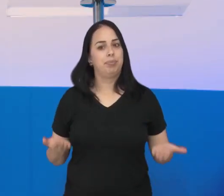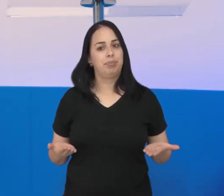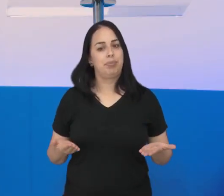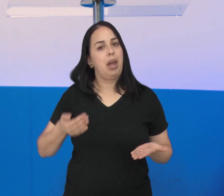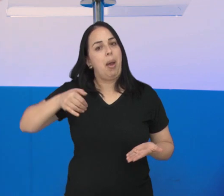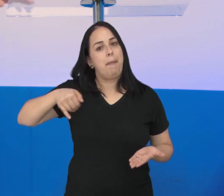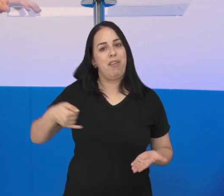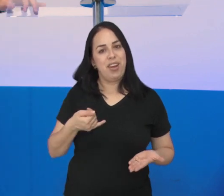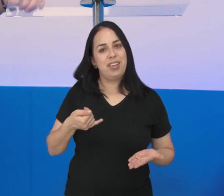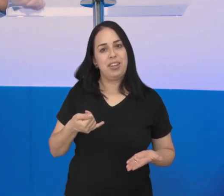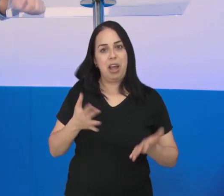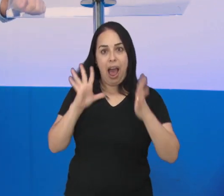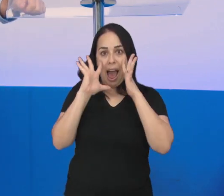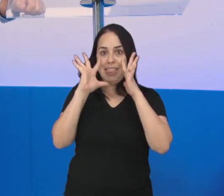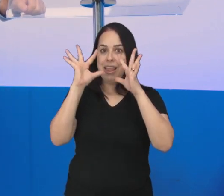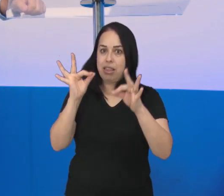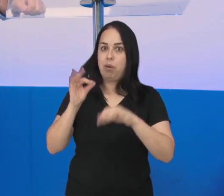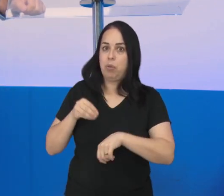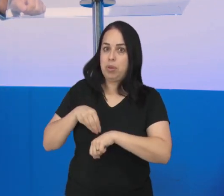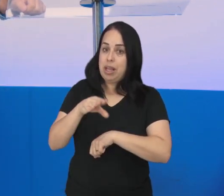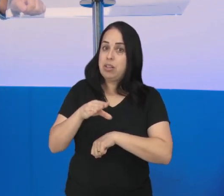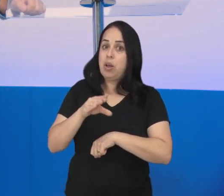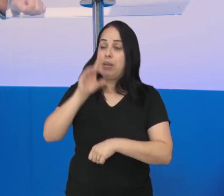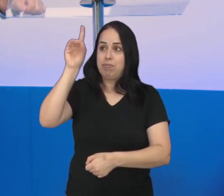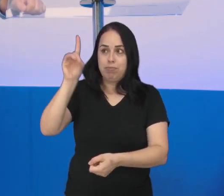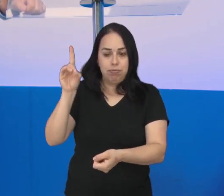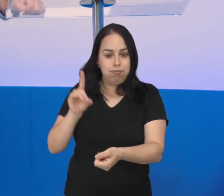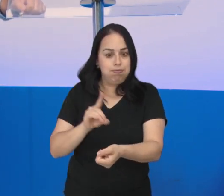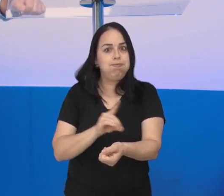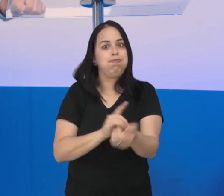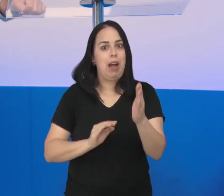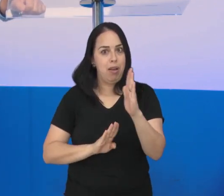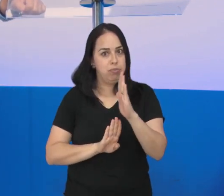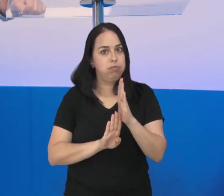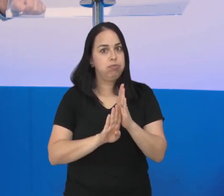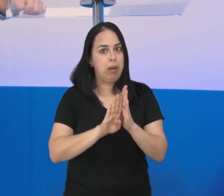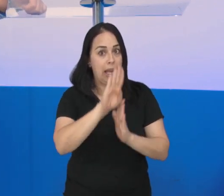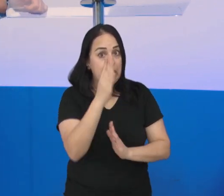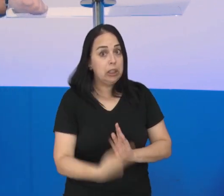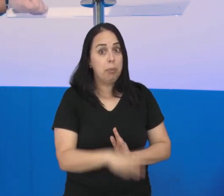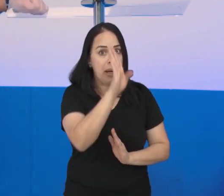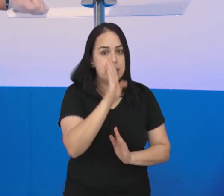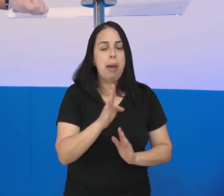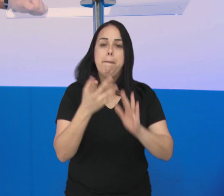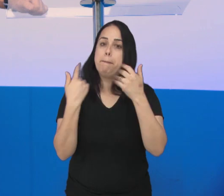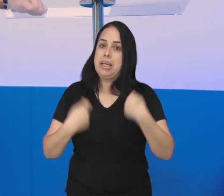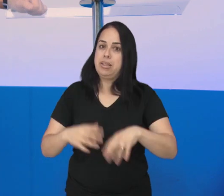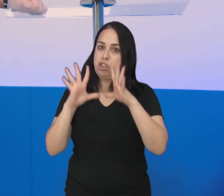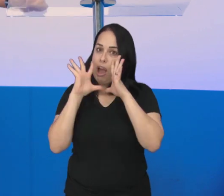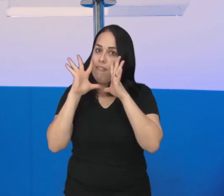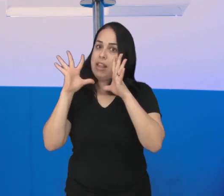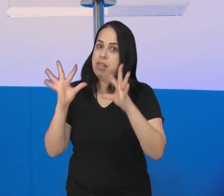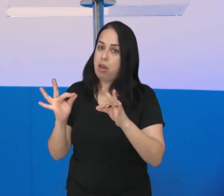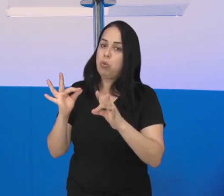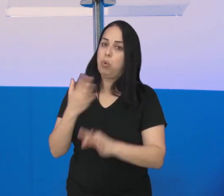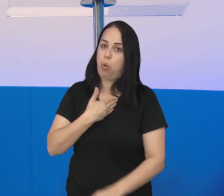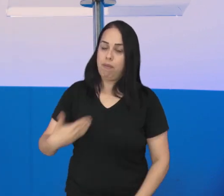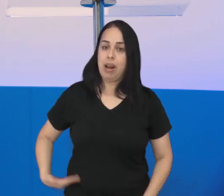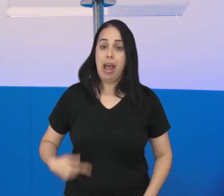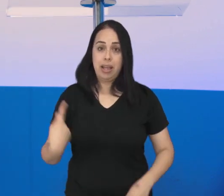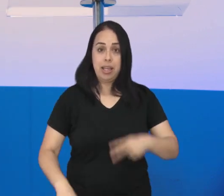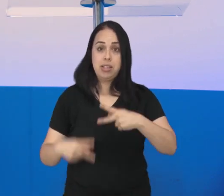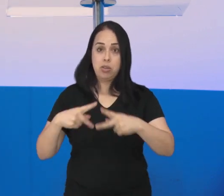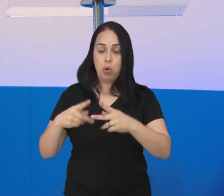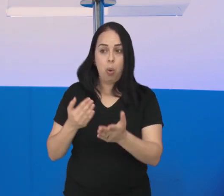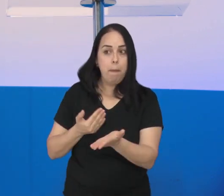Pessoal, eu aproveito agora para fazer um alerta, viu? Os casos de dengue vêm crescendo no país e isso pede mais atenção das autoridades.